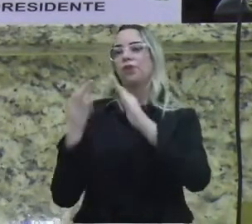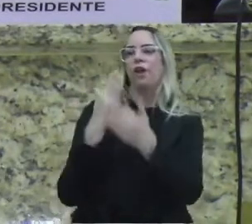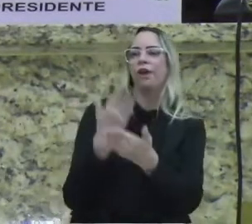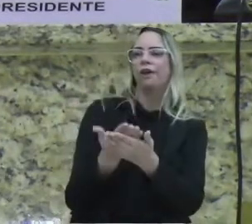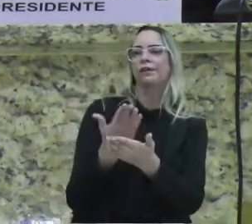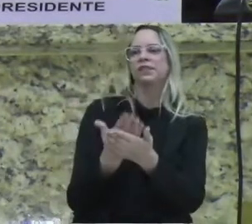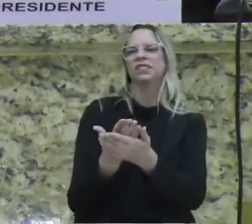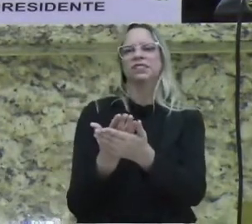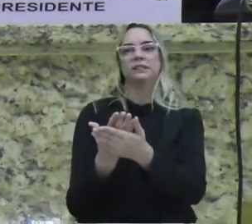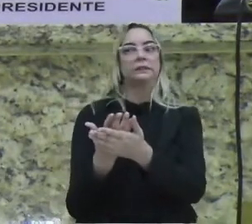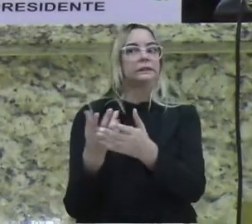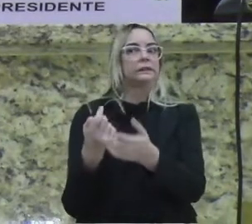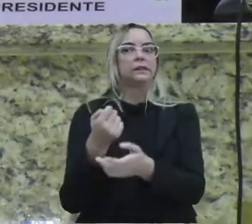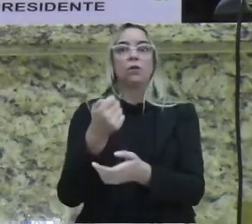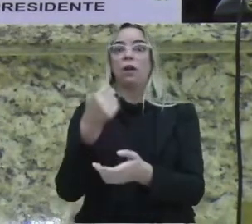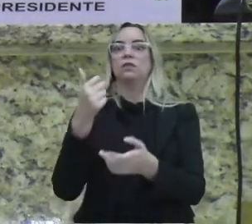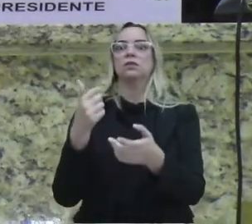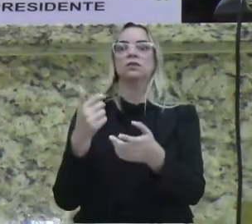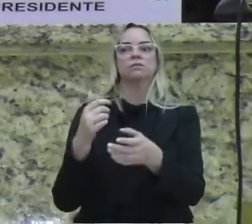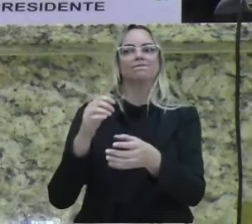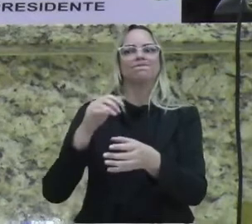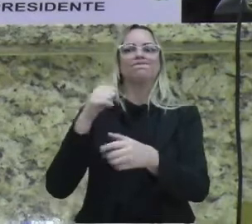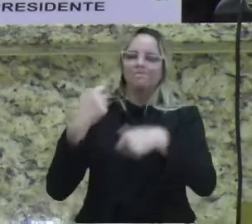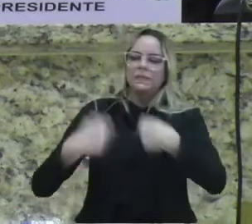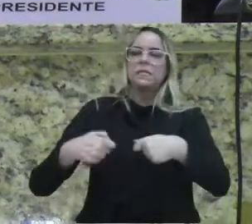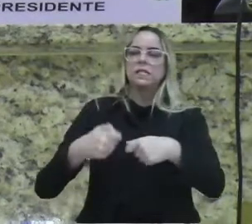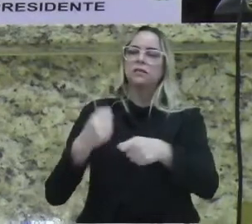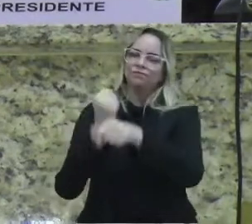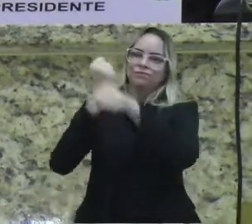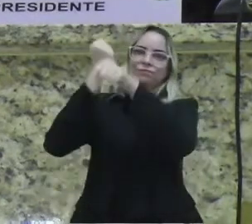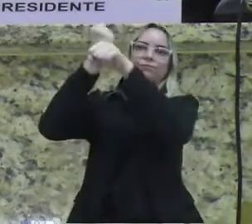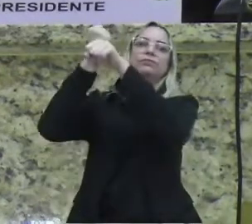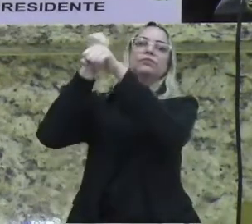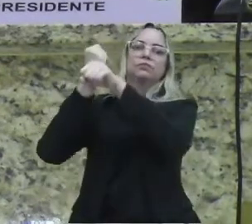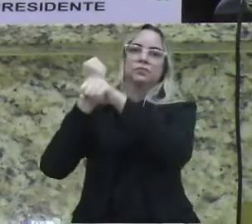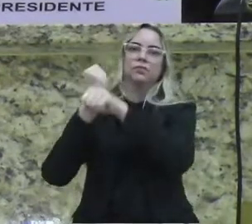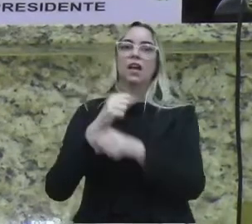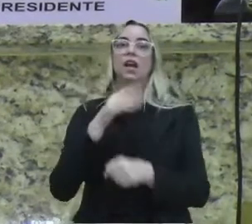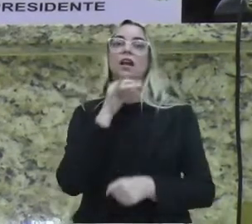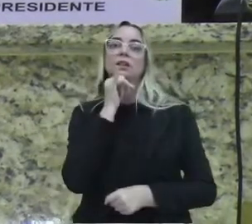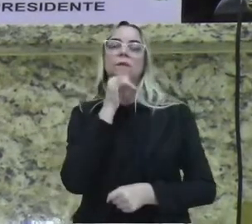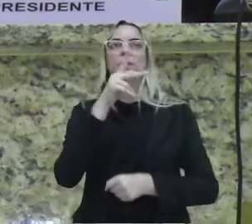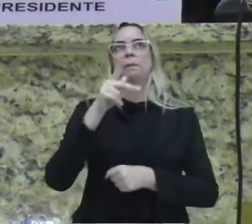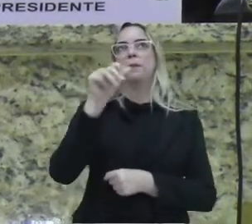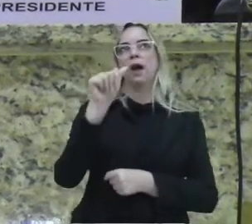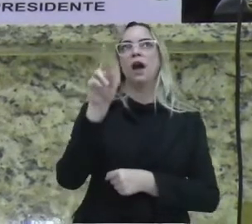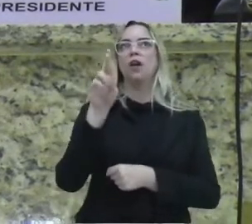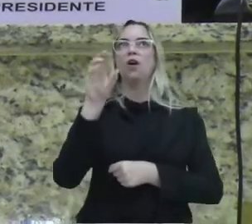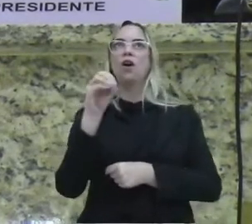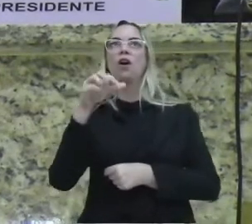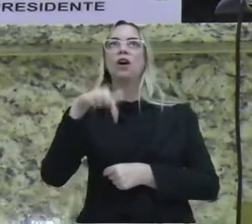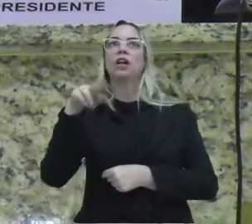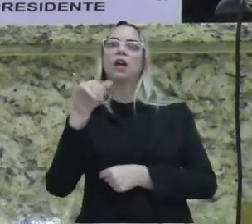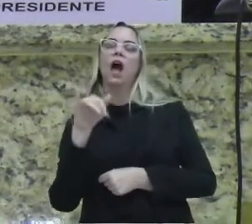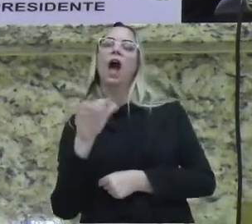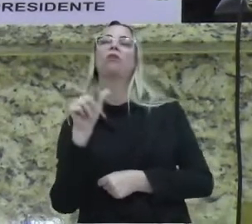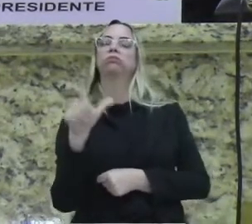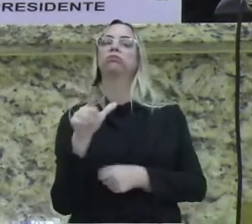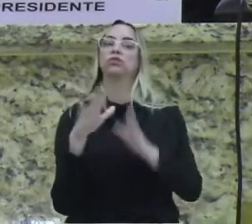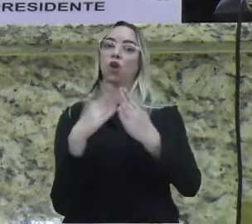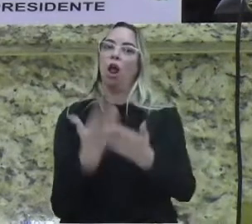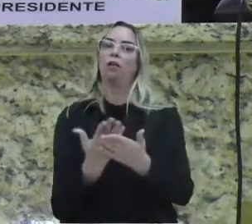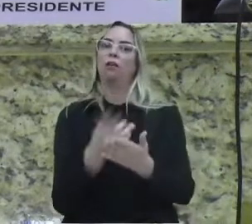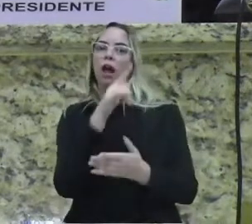que necessitam reformas. Vou dar um exemplo da paroquial, que foi a escola que nós iniciamos com o planejamento de